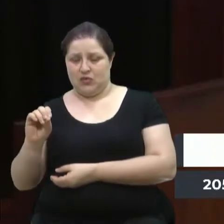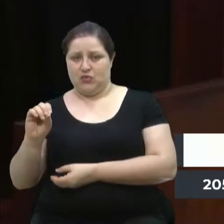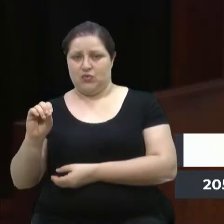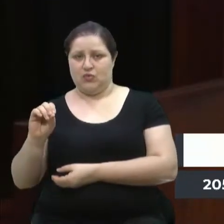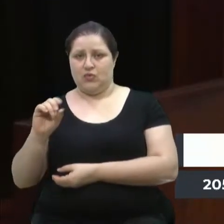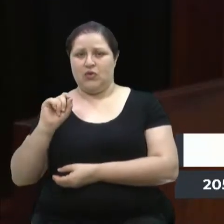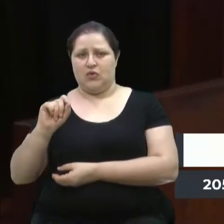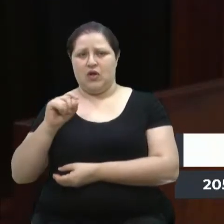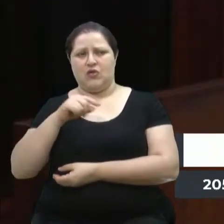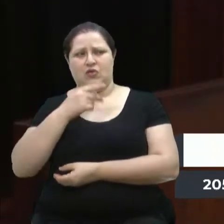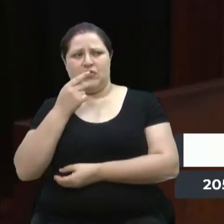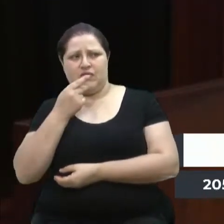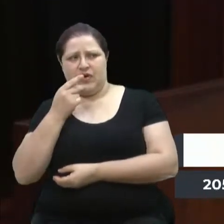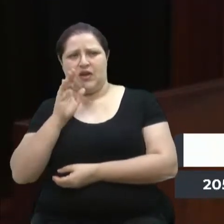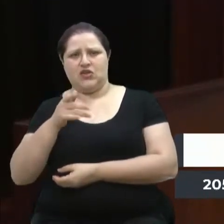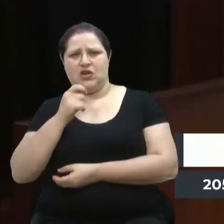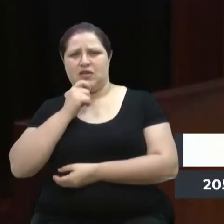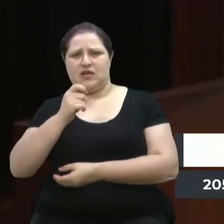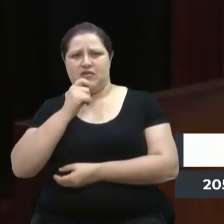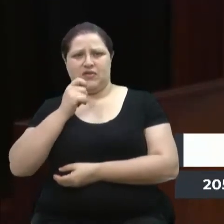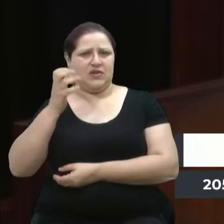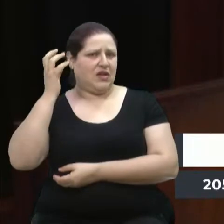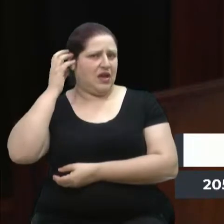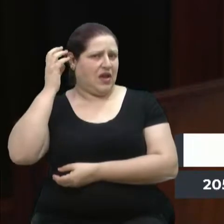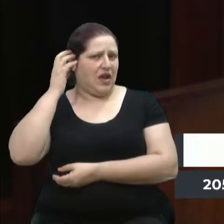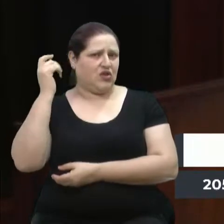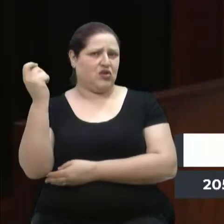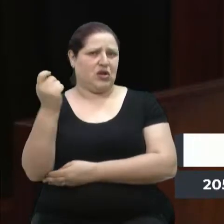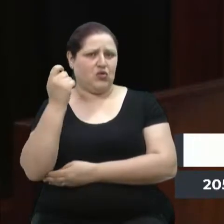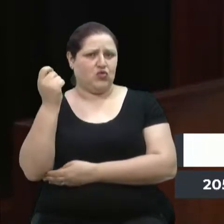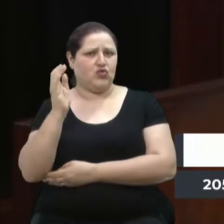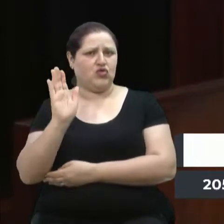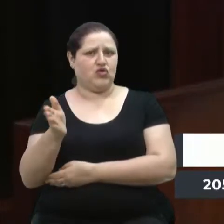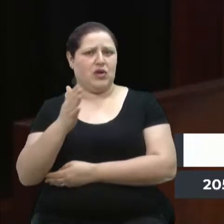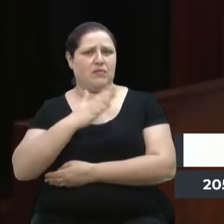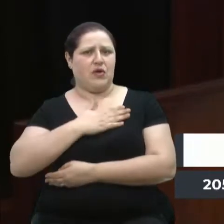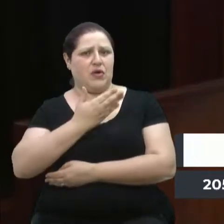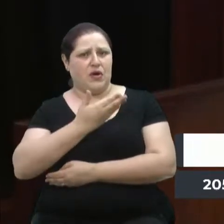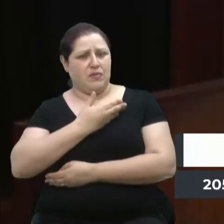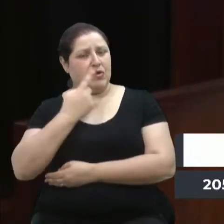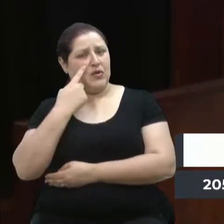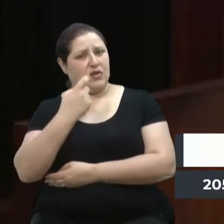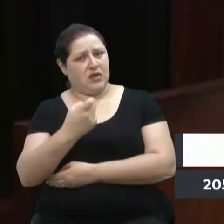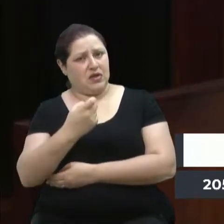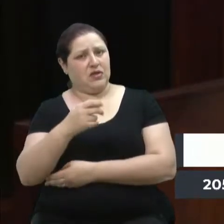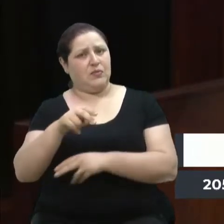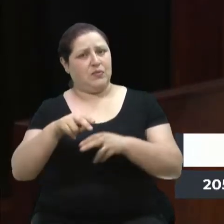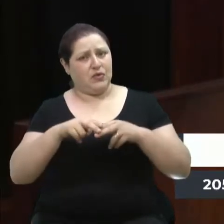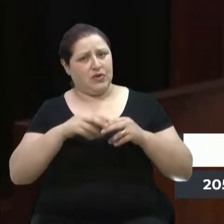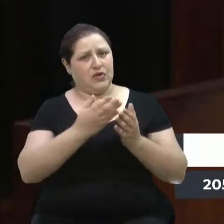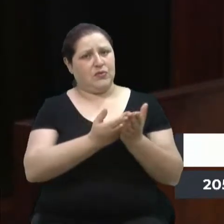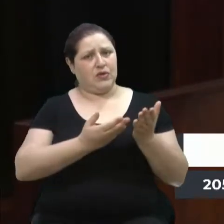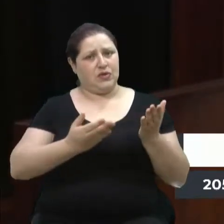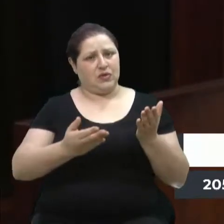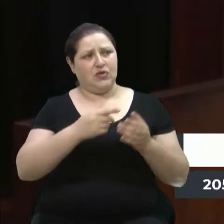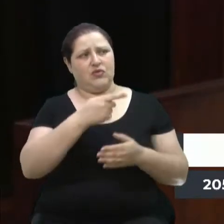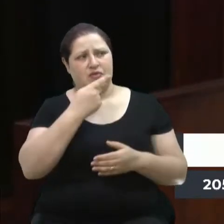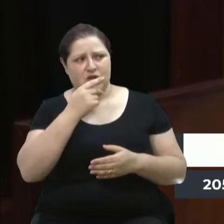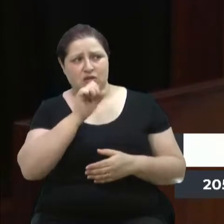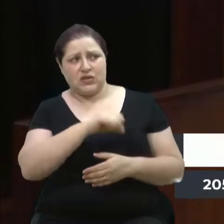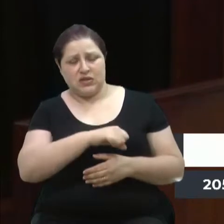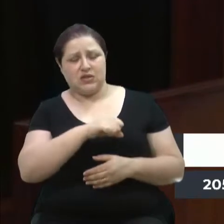quando a senhora fala Senhor tenho entrevista na Rádio Gaúcha já tem amigo meu que tá interessado que já se botou por isso que eu tô com você você entrevista senhora